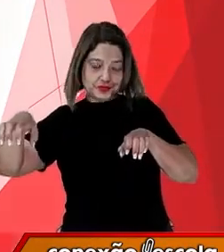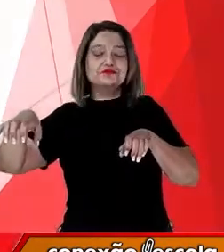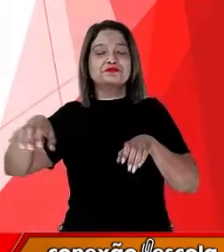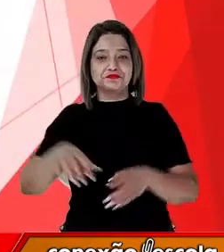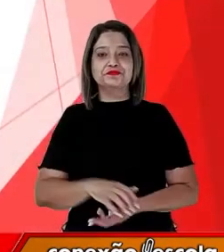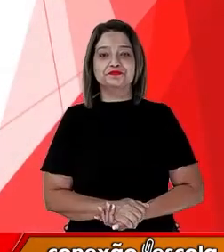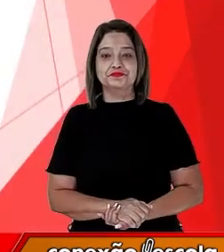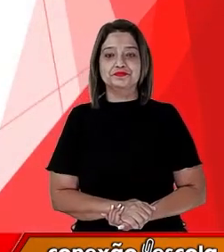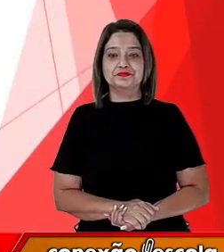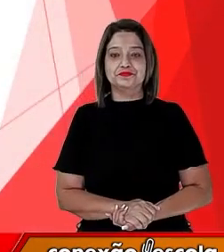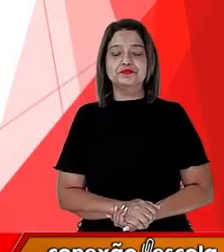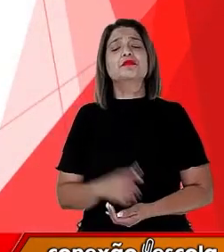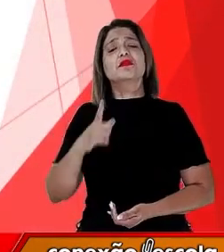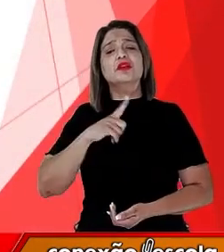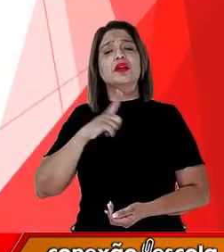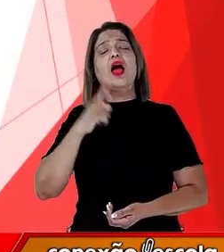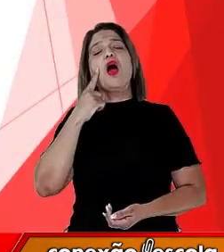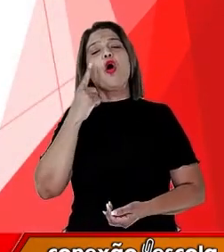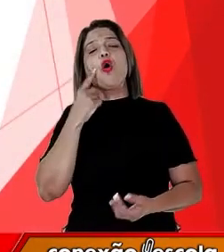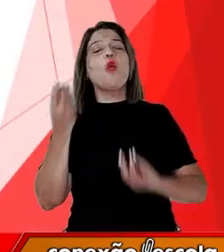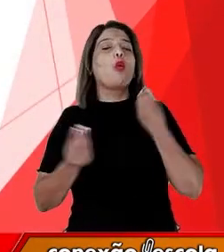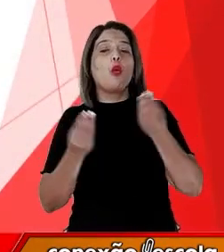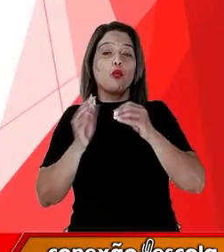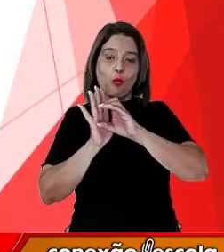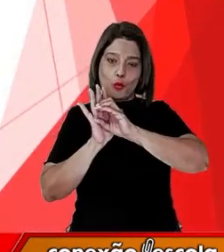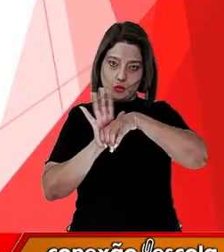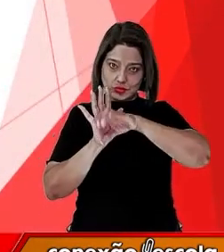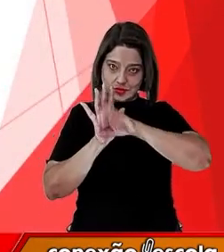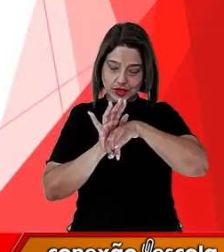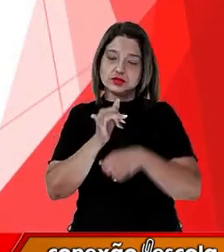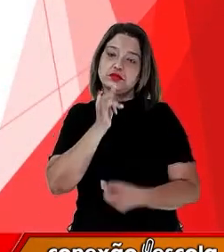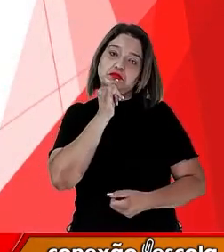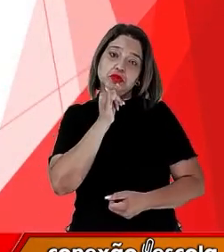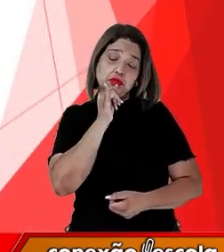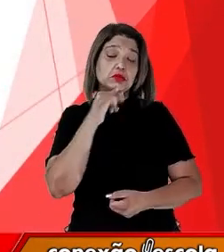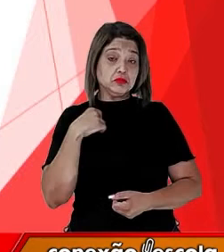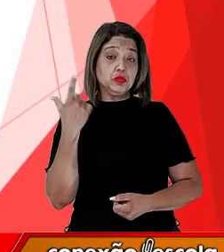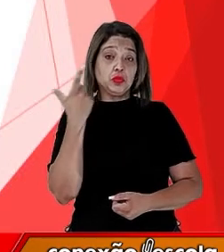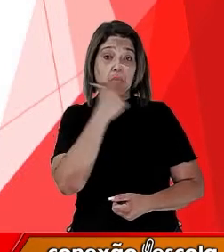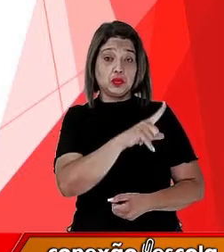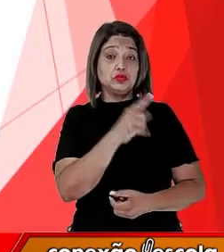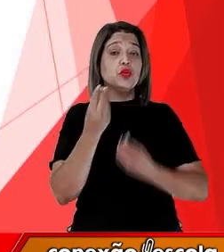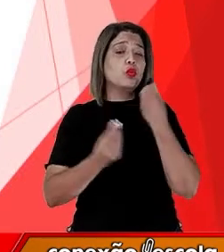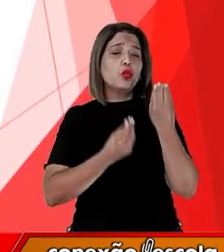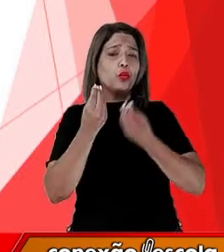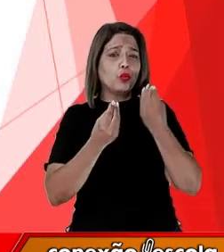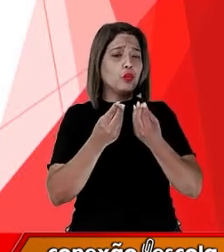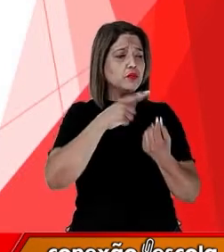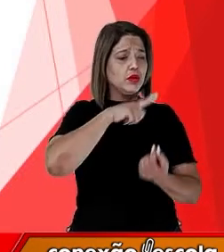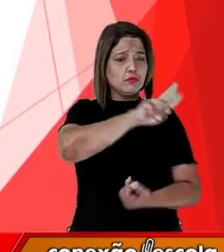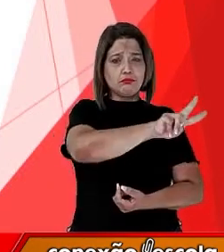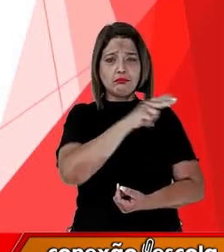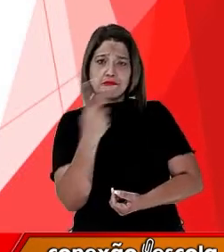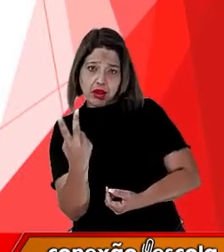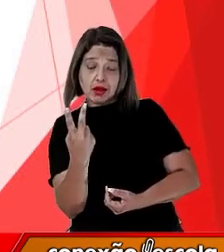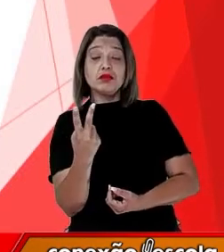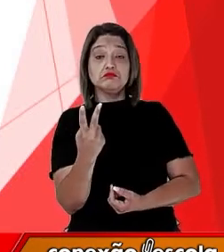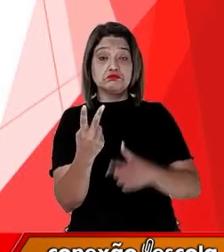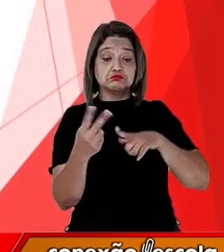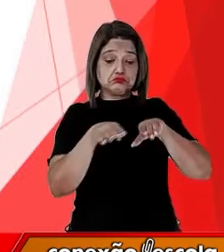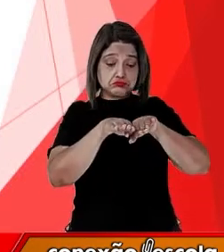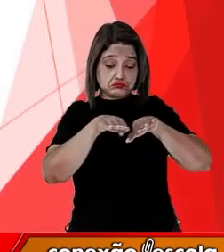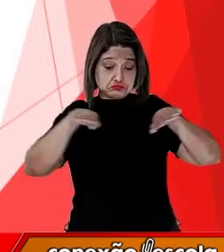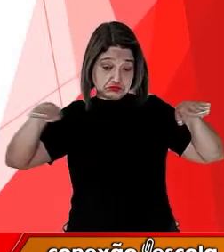o conceito de reflexão. Podemos refletir uma figura no plano em relação a uma reta, obtendo a